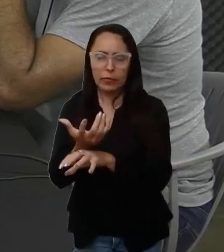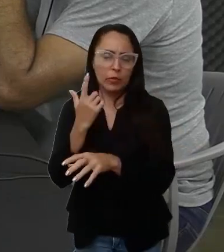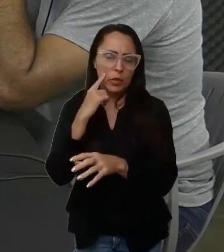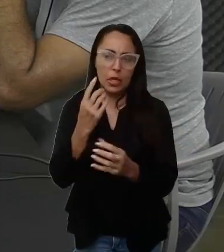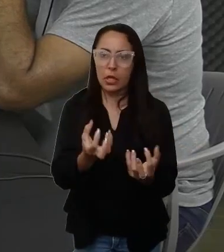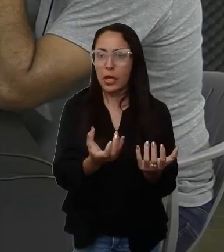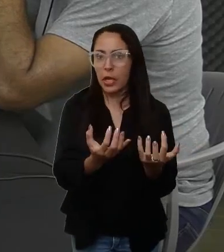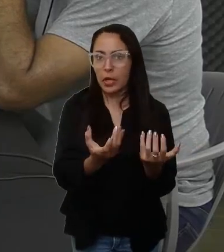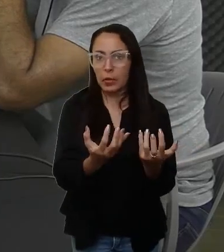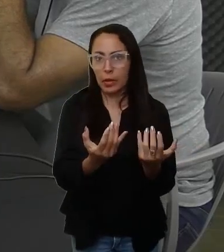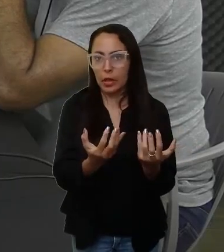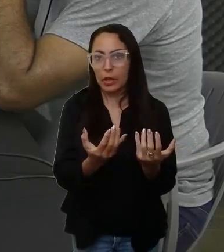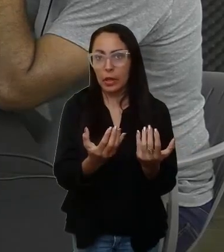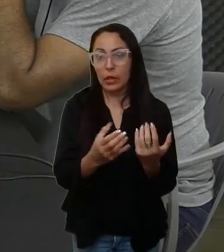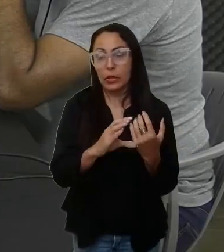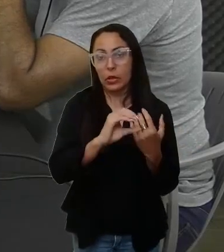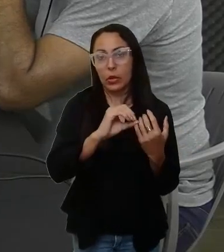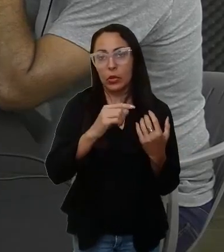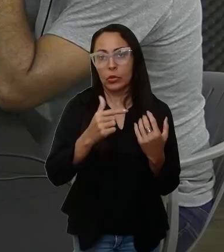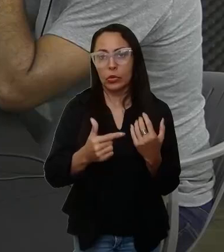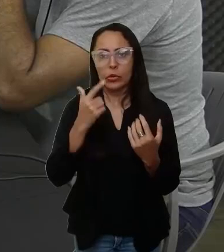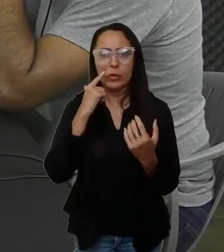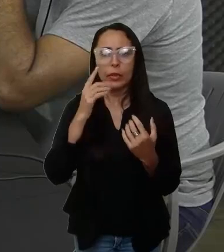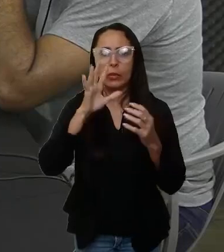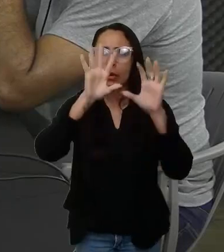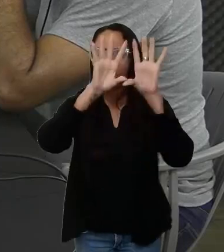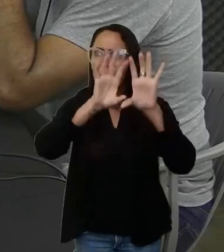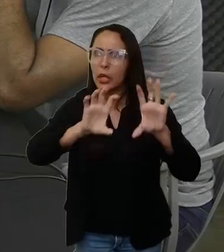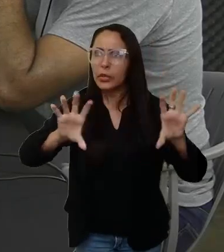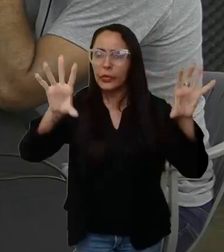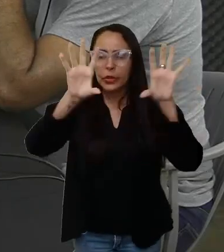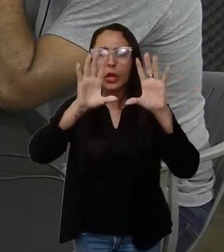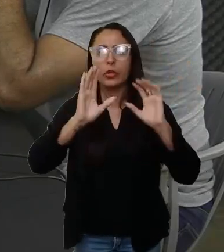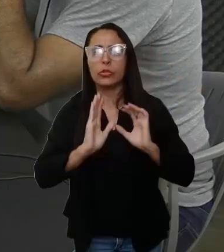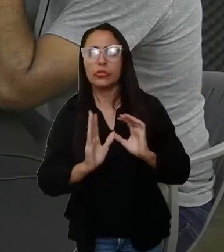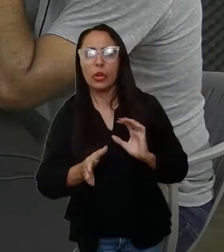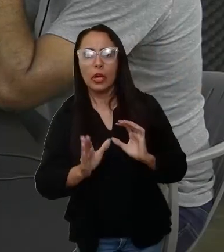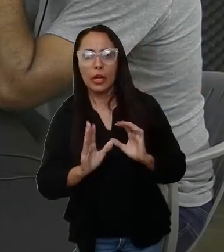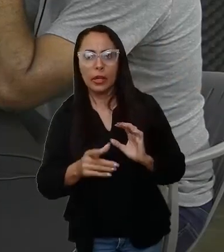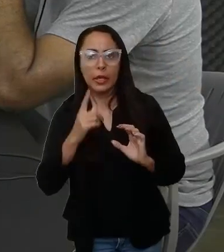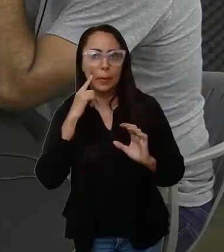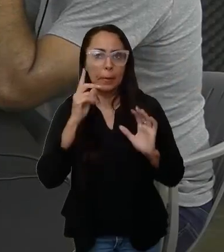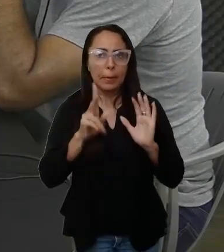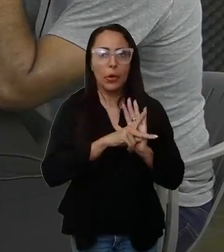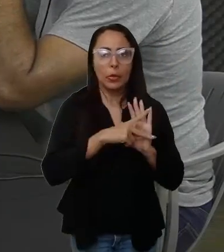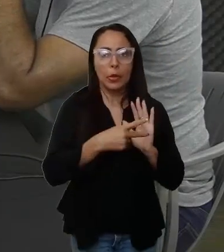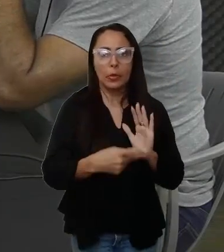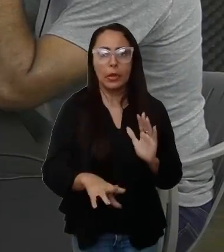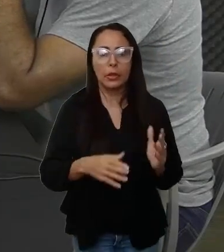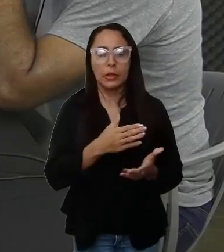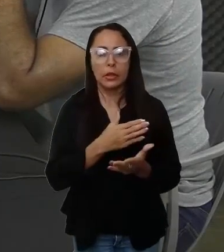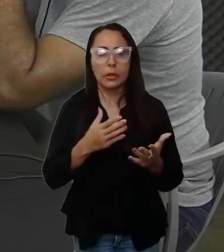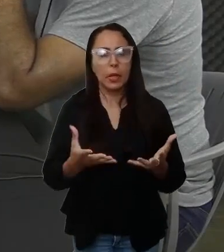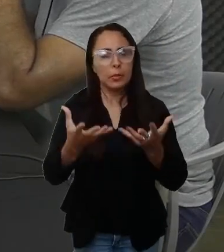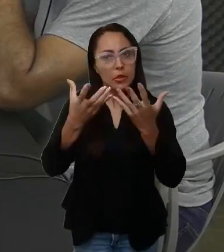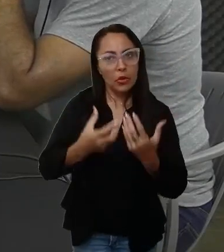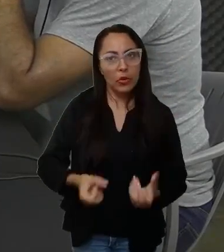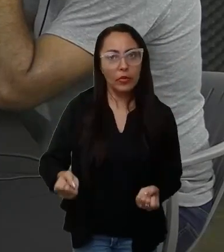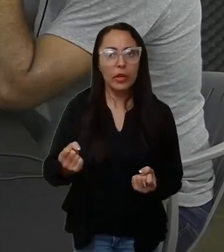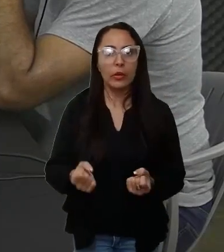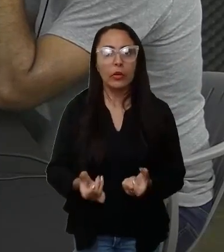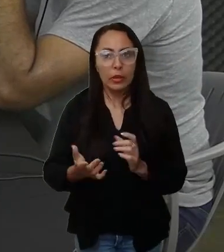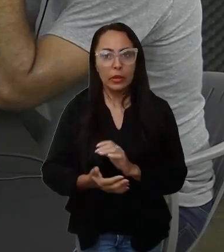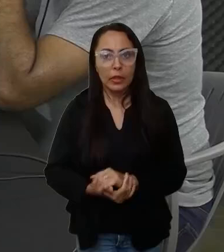o carbono que você está emitindo para a atmosfera já é o carbono que a própria planta absorveu. Então o impacto